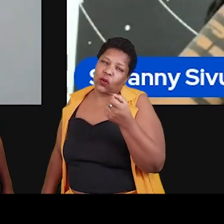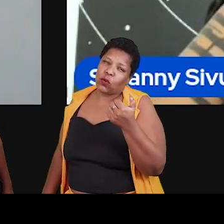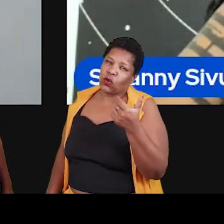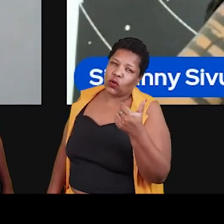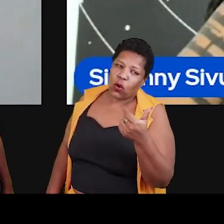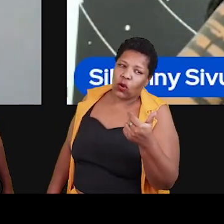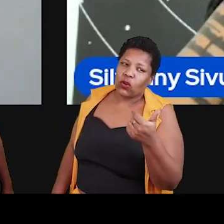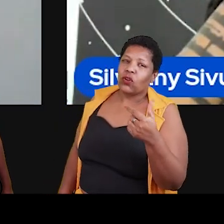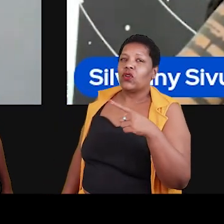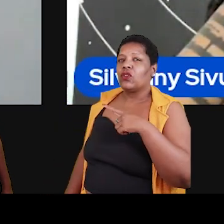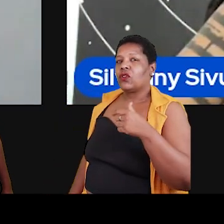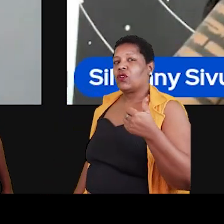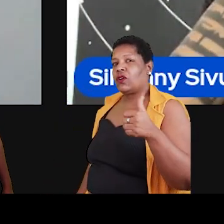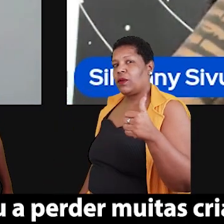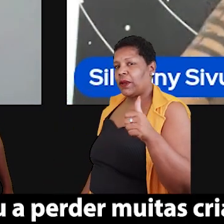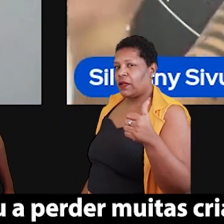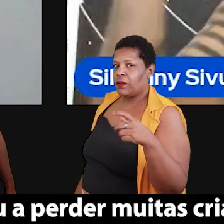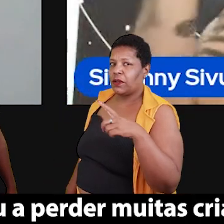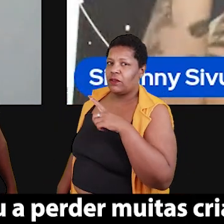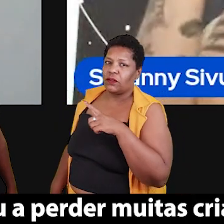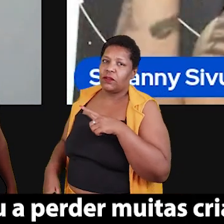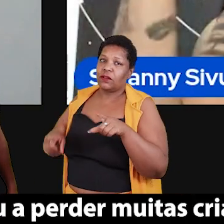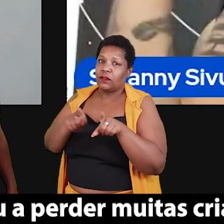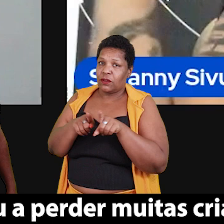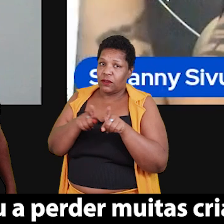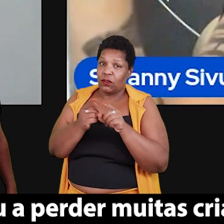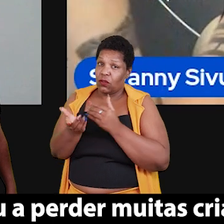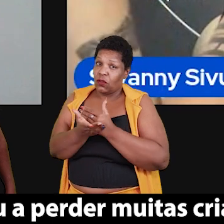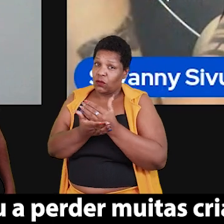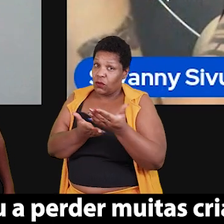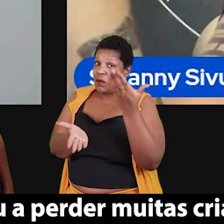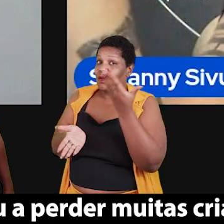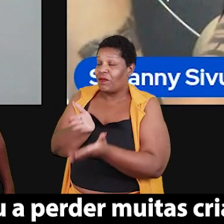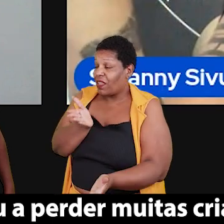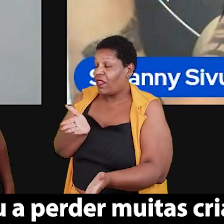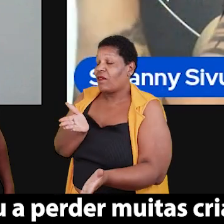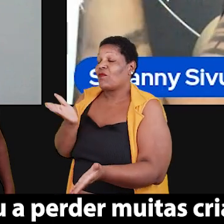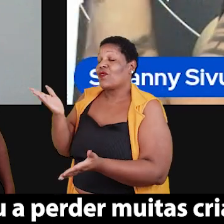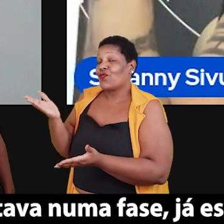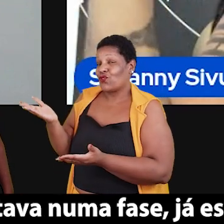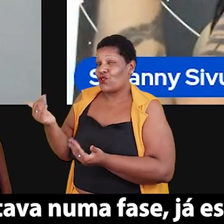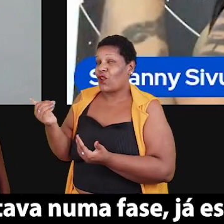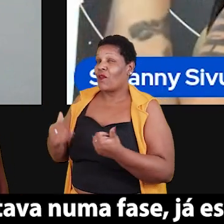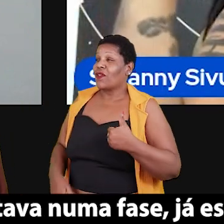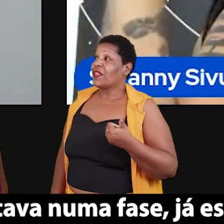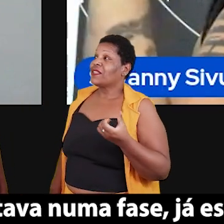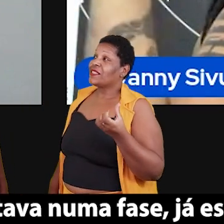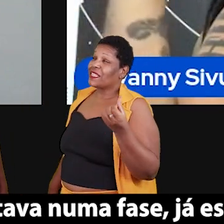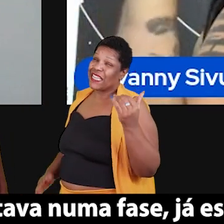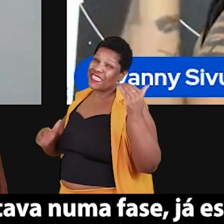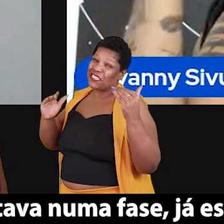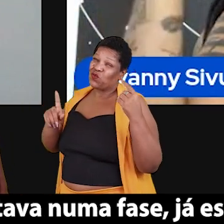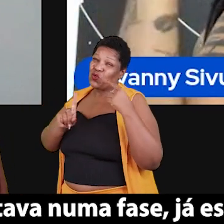2012, 11, mais ou menos, a gente começou a perder muitas crianças, muitos jovens de 16, quando ele estava numa